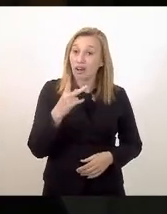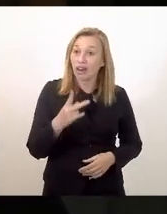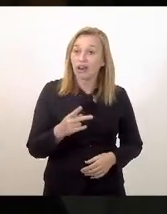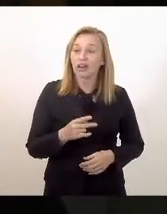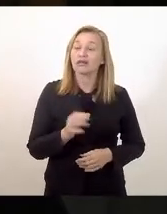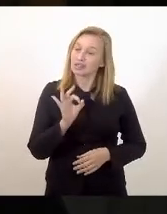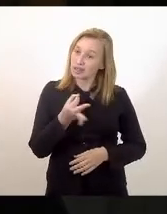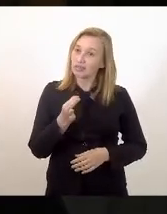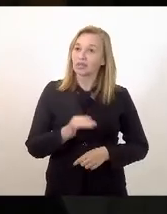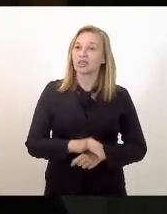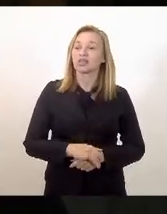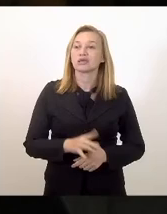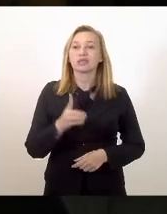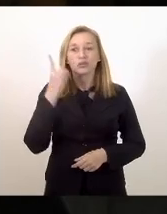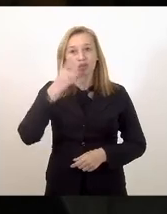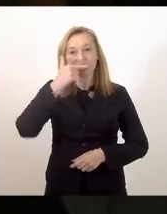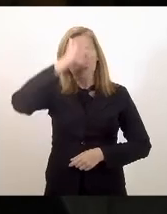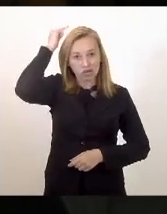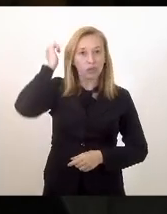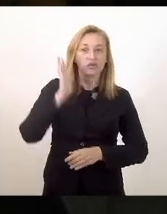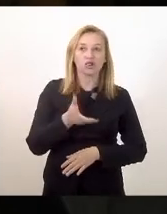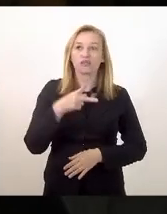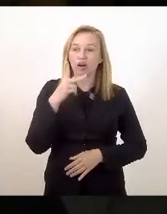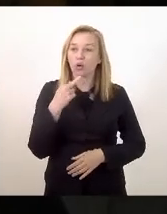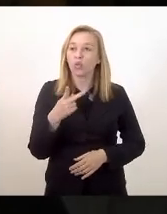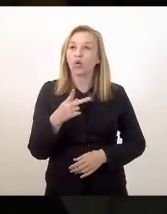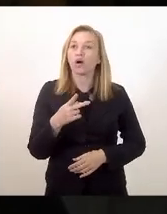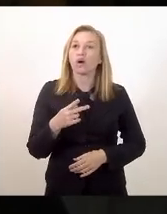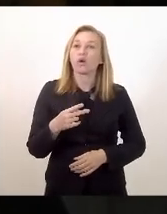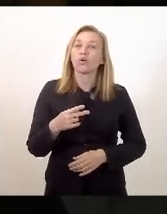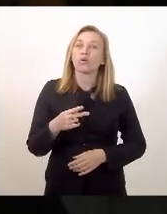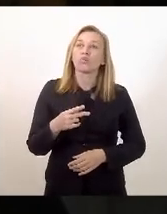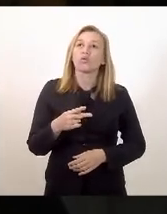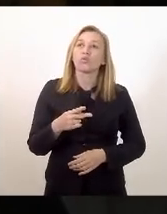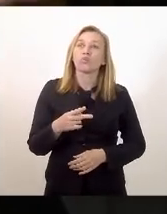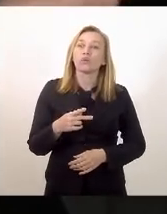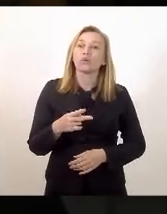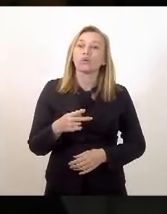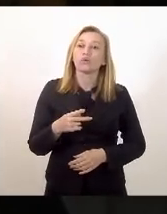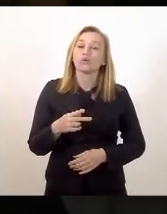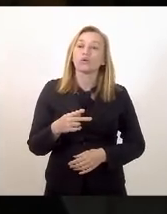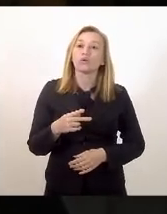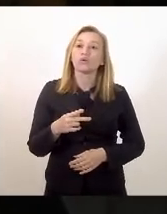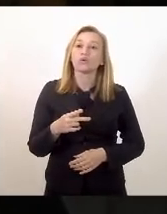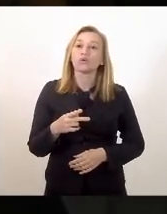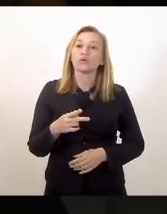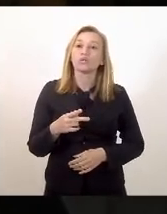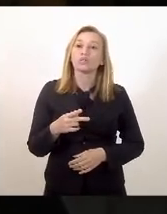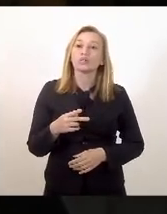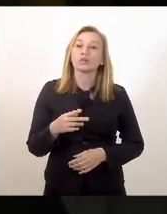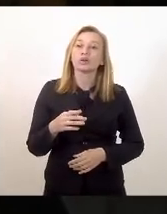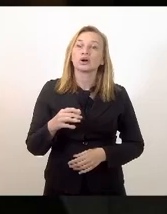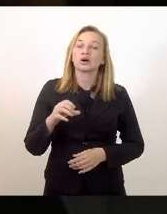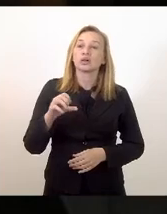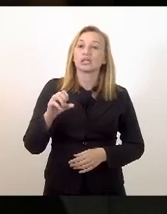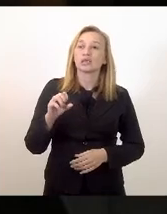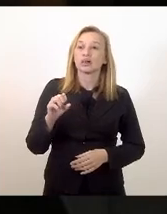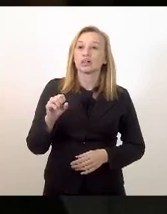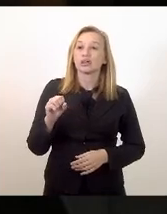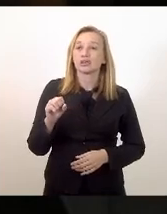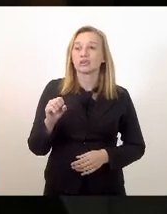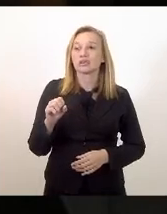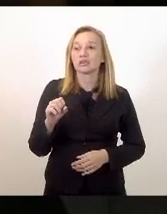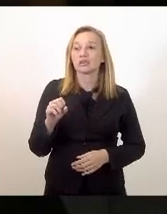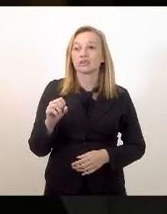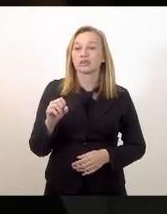de fato, o Luiz Paulo já mencionou sobre o arquivamento, o sepultamento desta